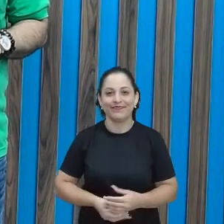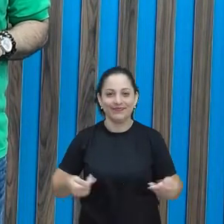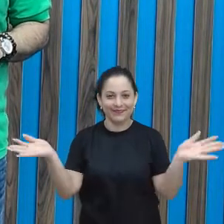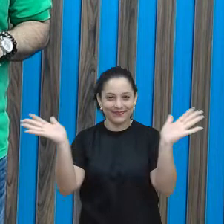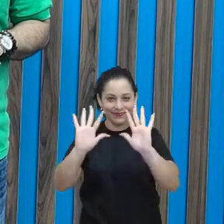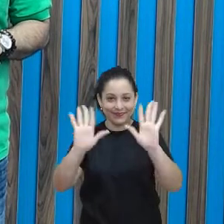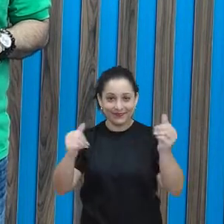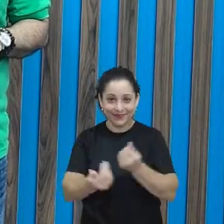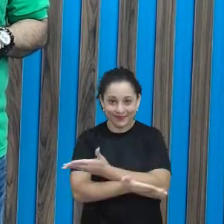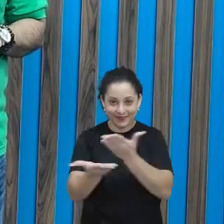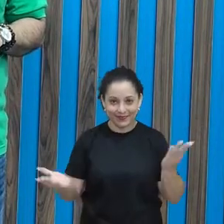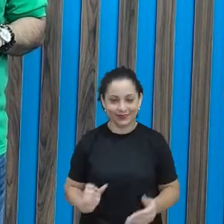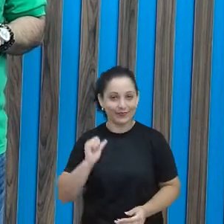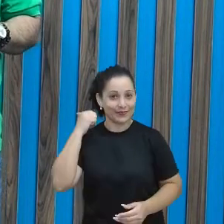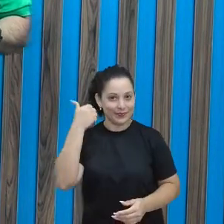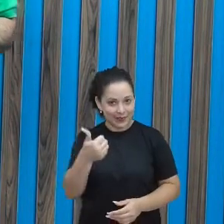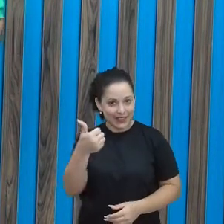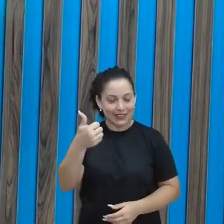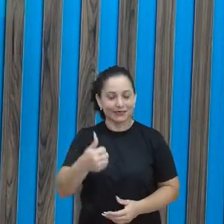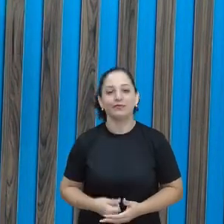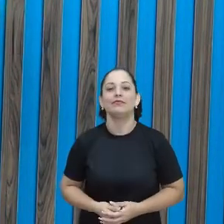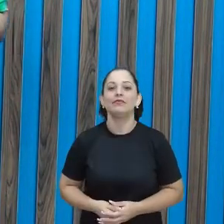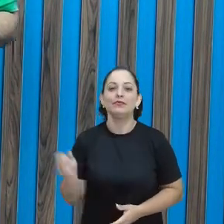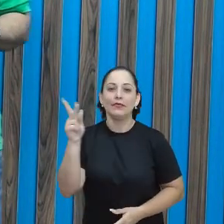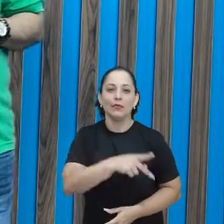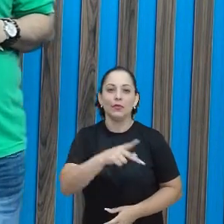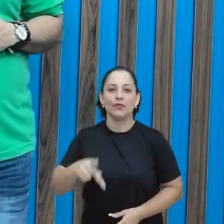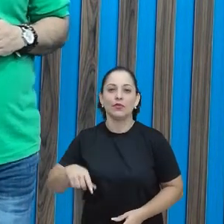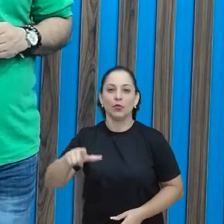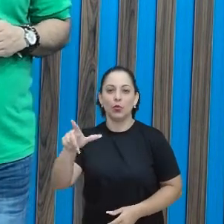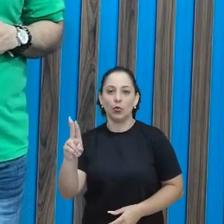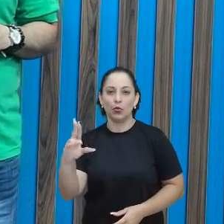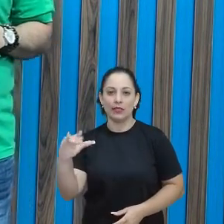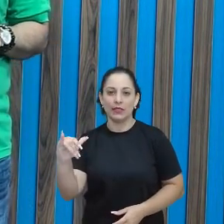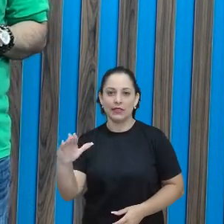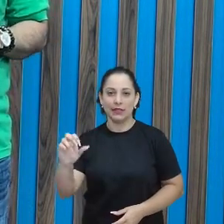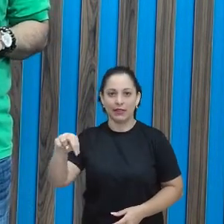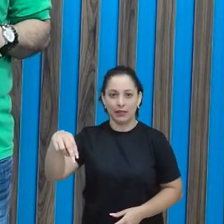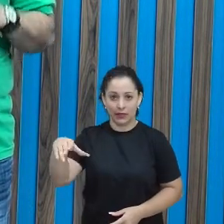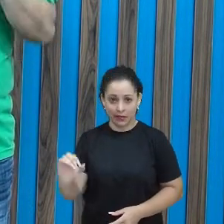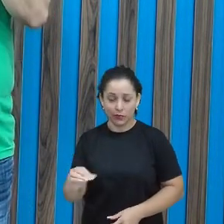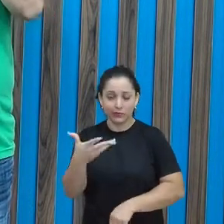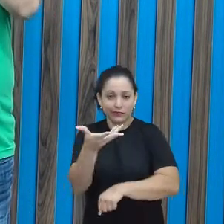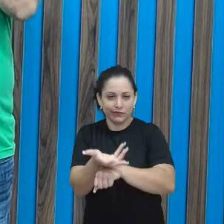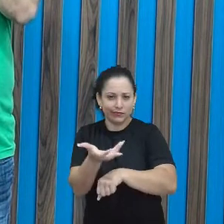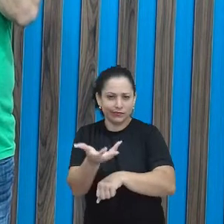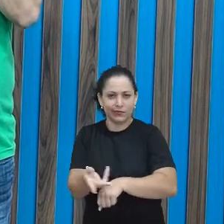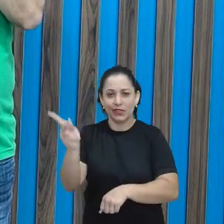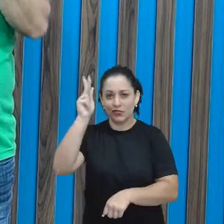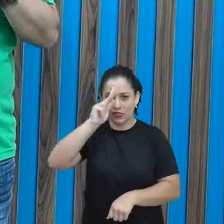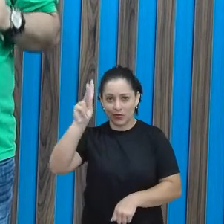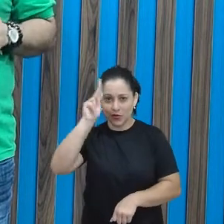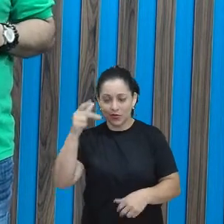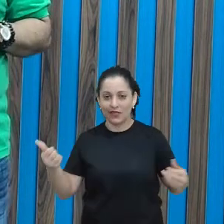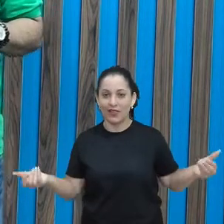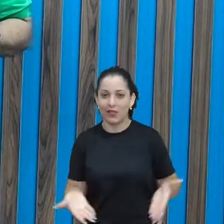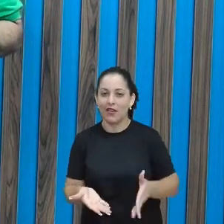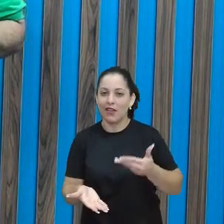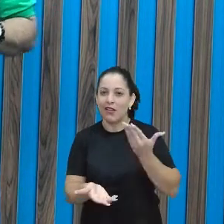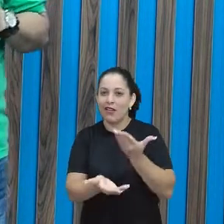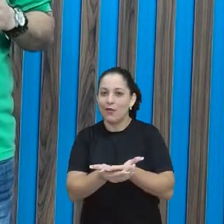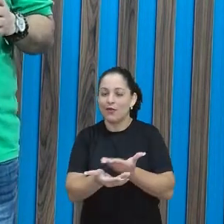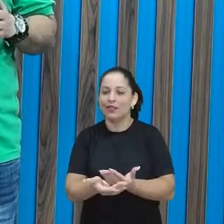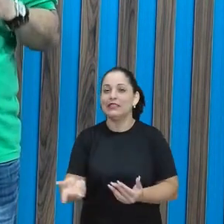Fala pessoal, tudo bom com vocês? Eu sou o professor Luciano Júnior, professor de História, e nós vamos para mais uma aula